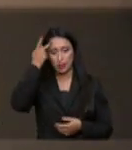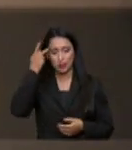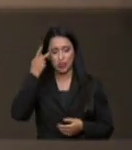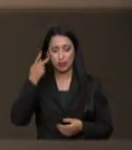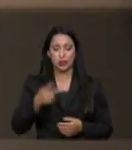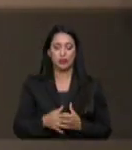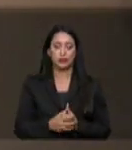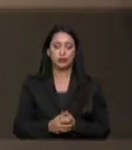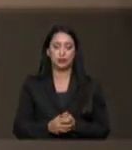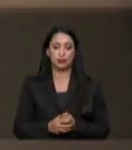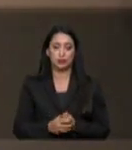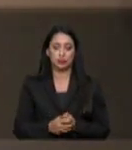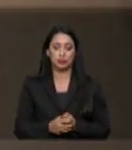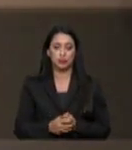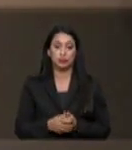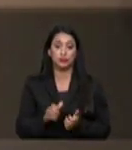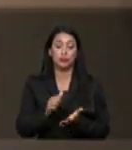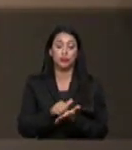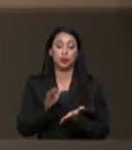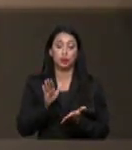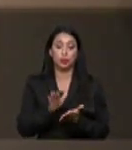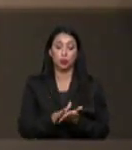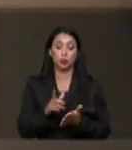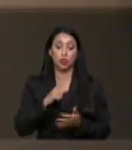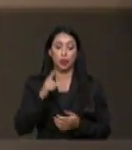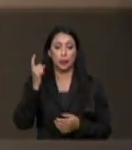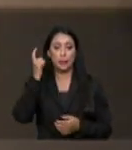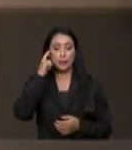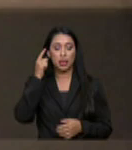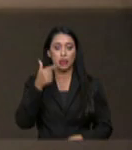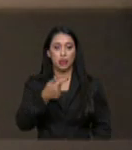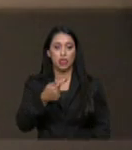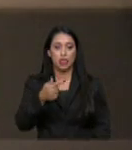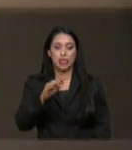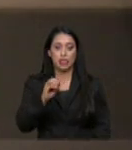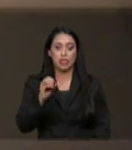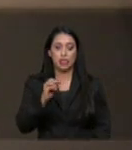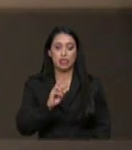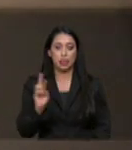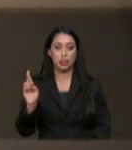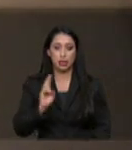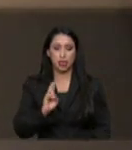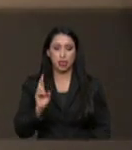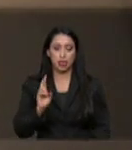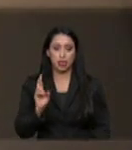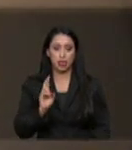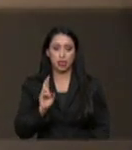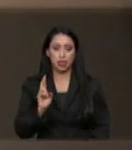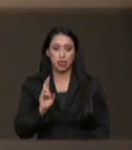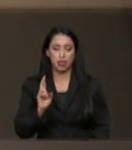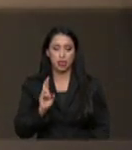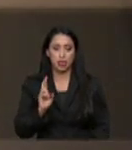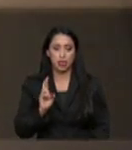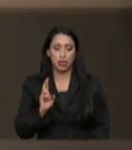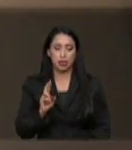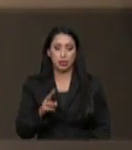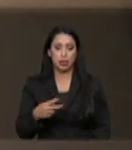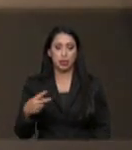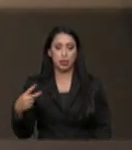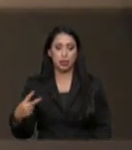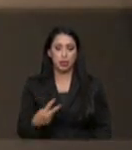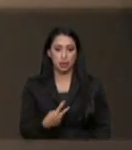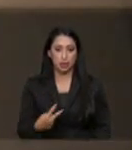e em relação a cada dia-multa considero o valor de 700 reais e na